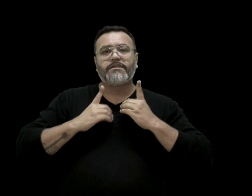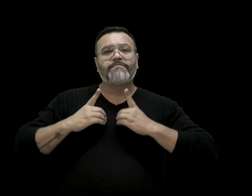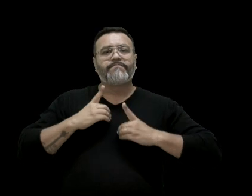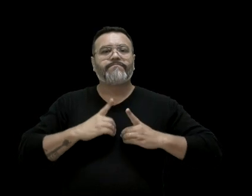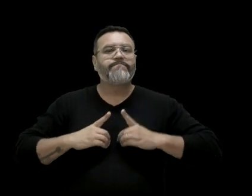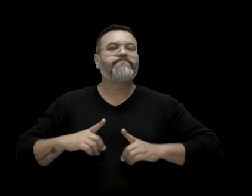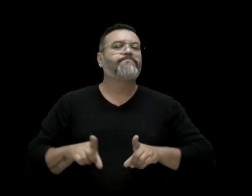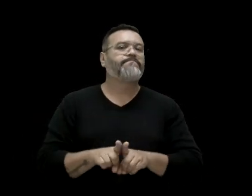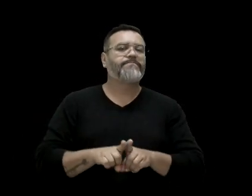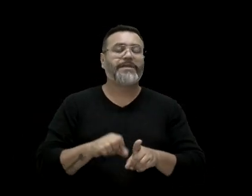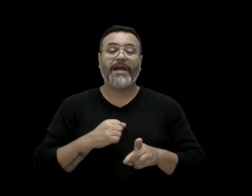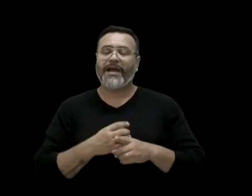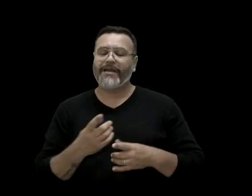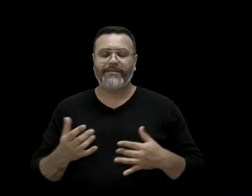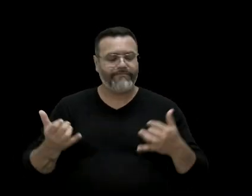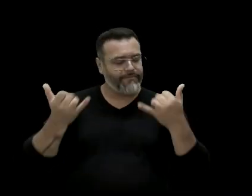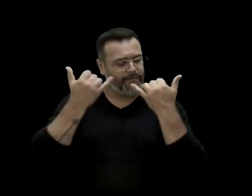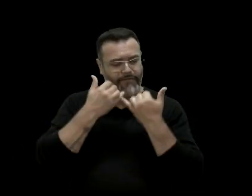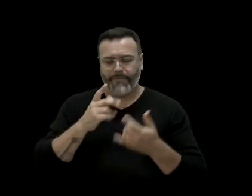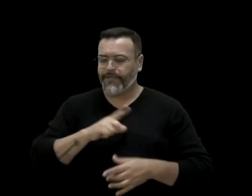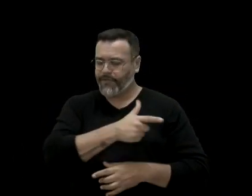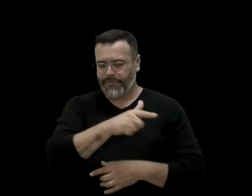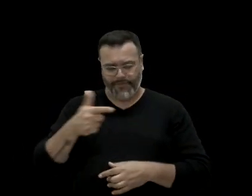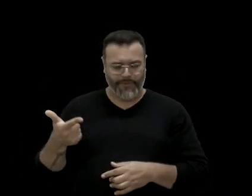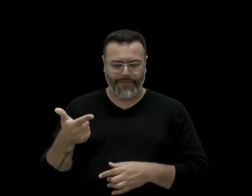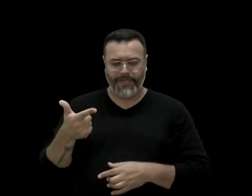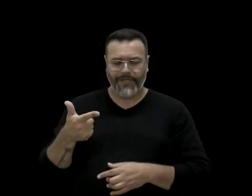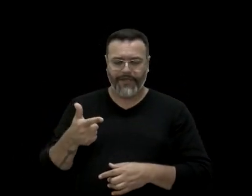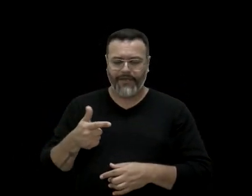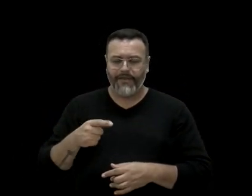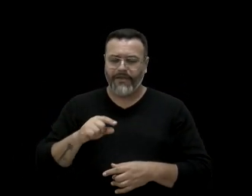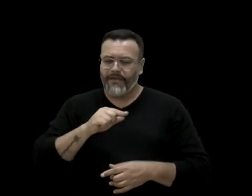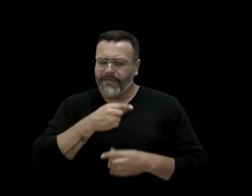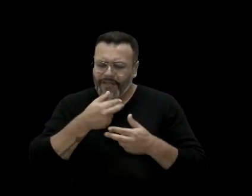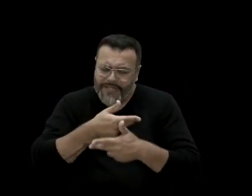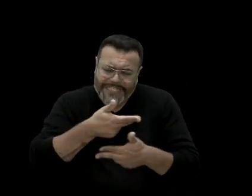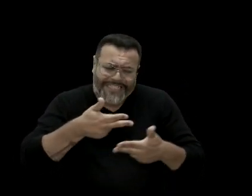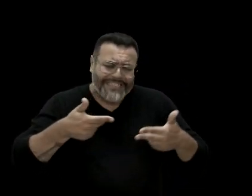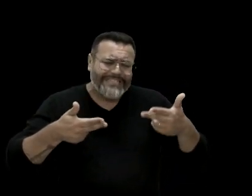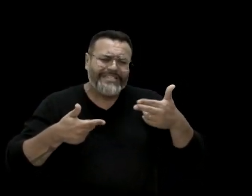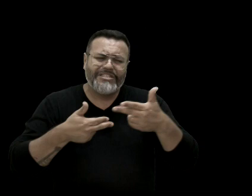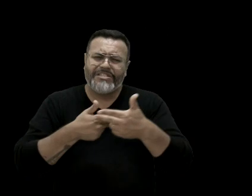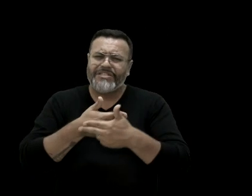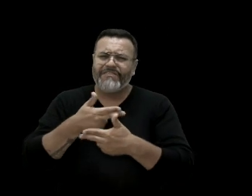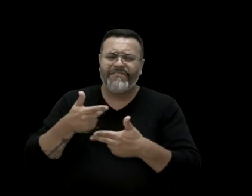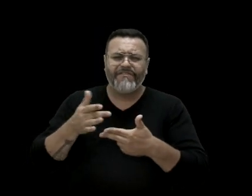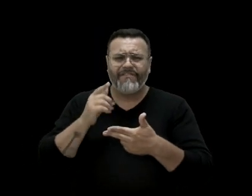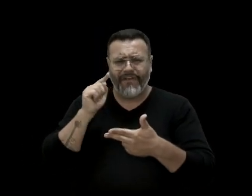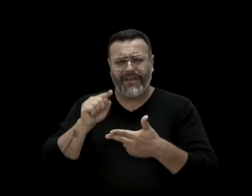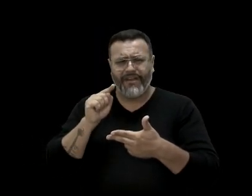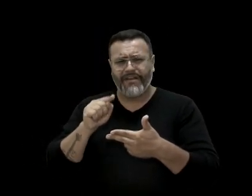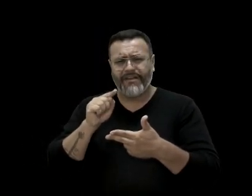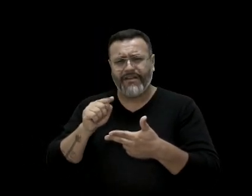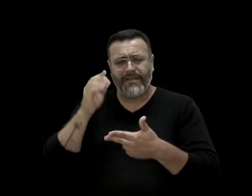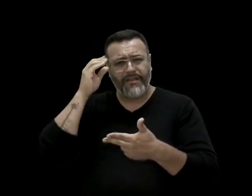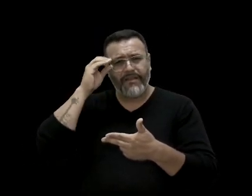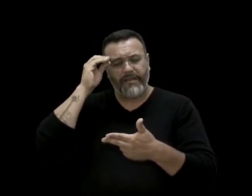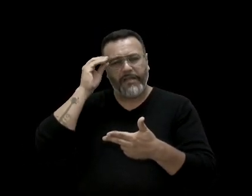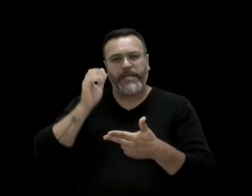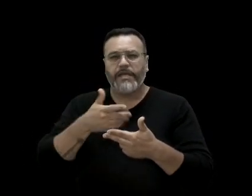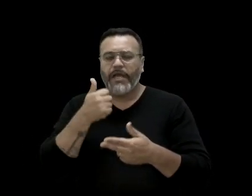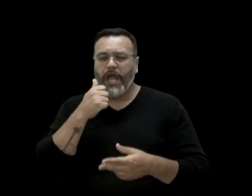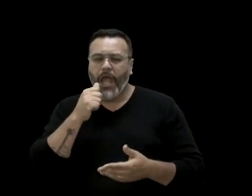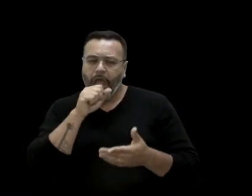tenhamos dados, há uma infinidade de mães casadas coabitando com o pai da criança e que também são